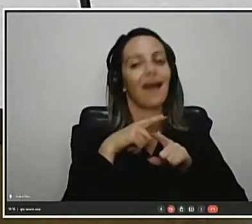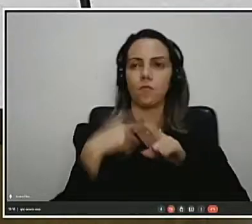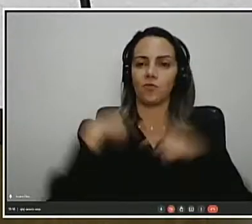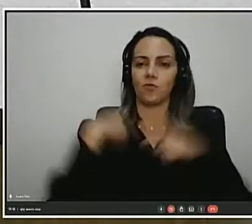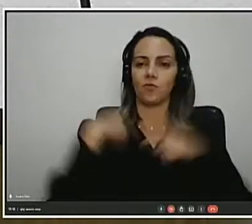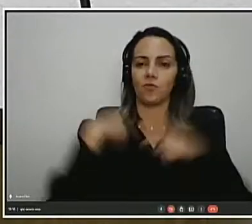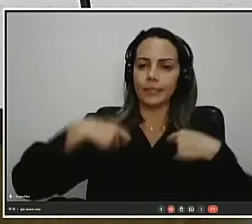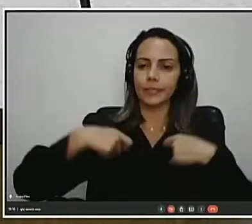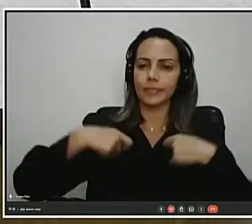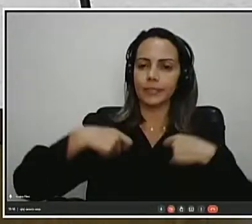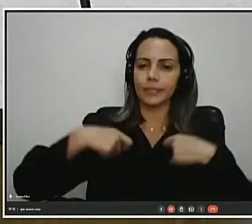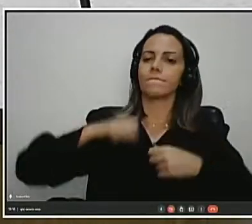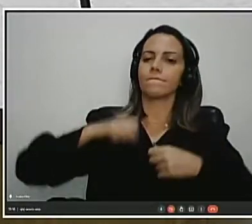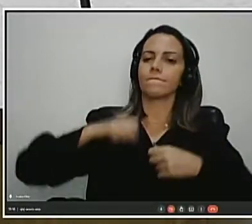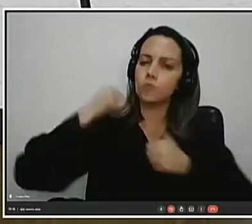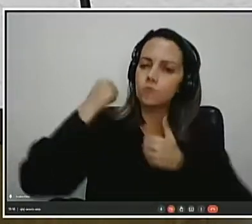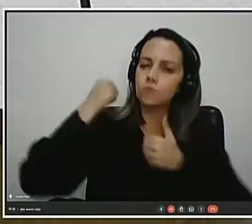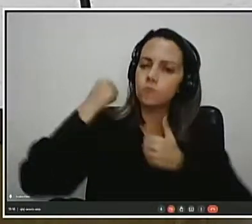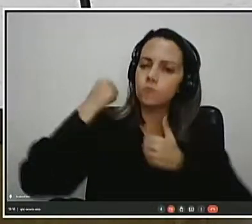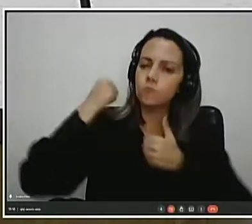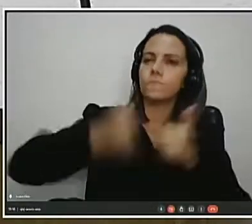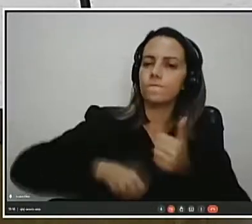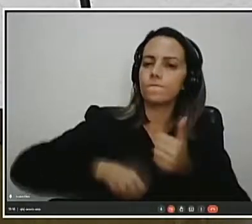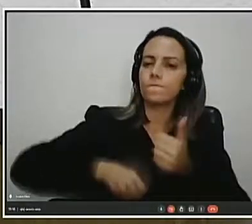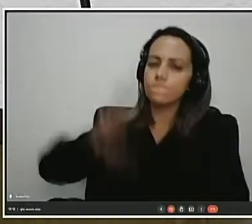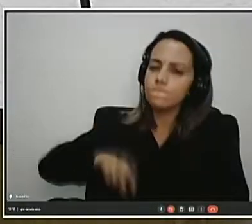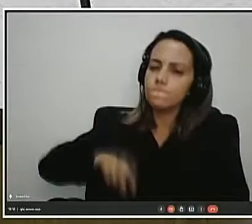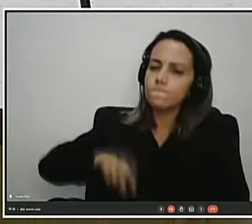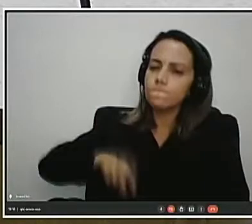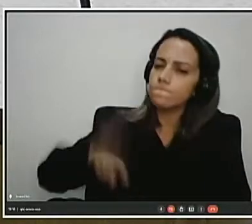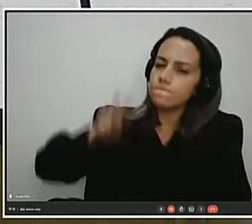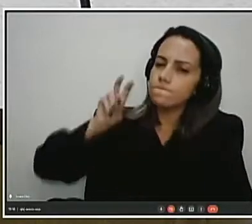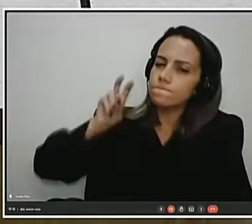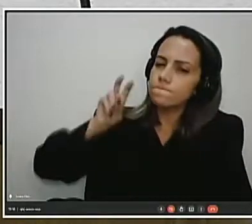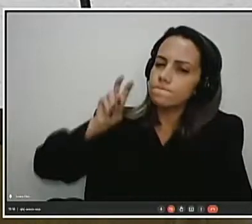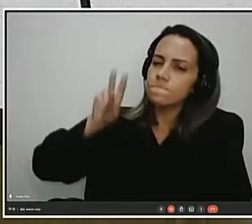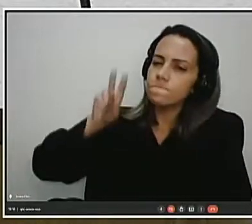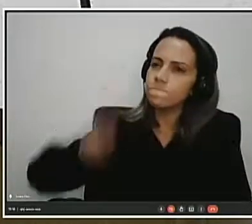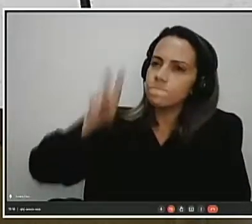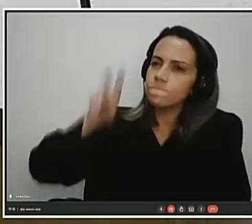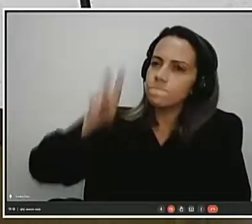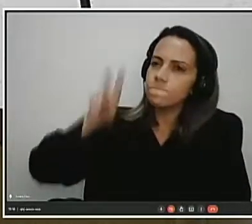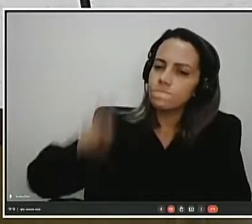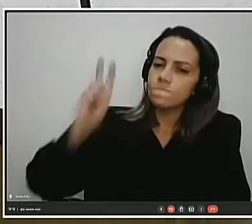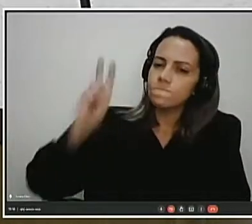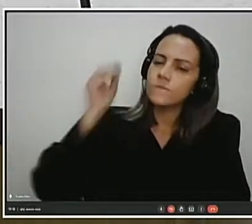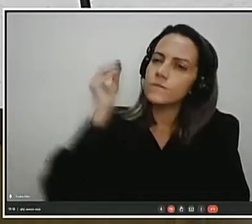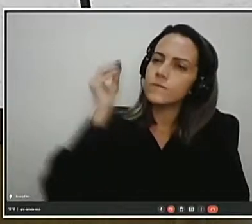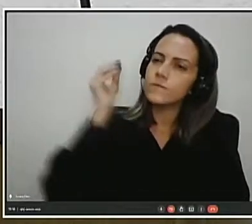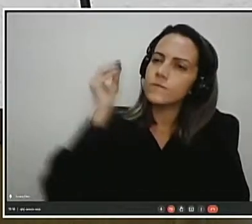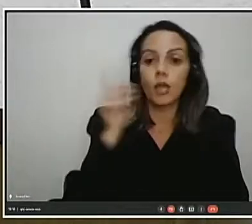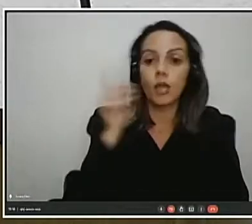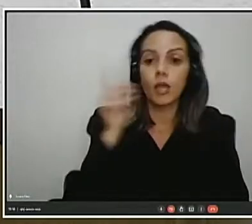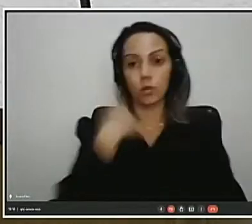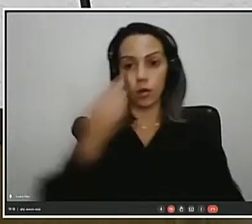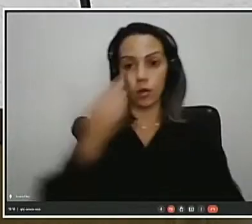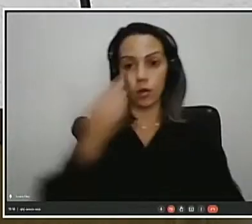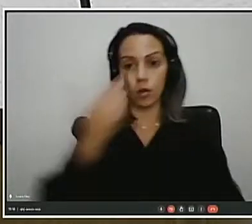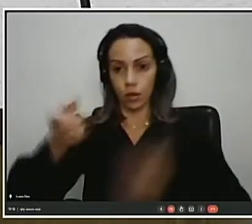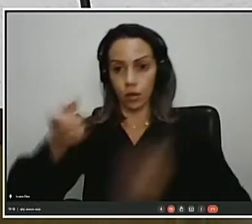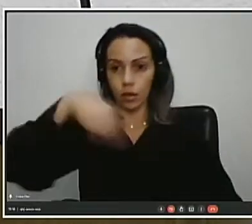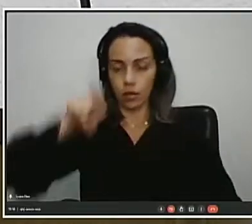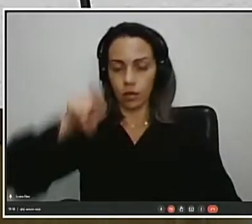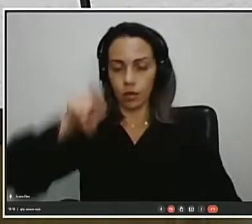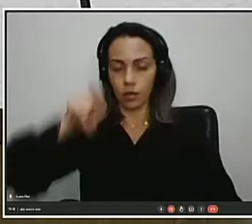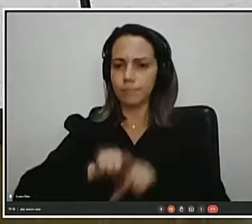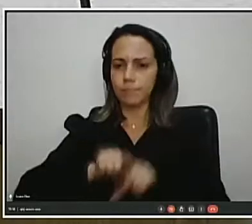E é isso que estamos fazendo aqui, convidando todas e todos vocês para caminhar conosco, para